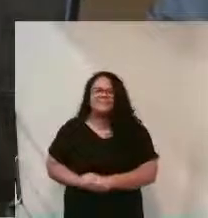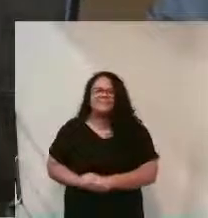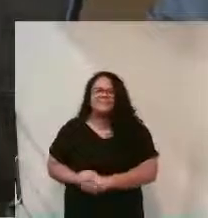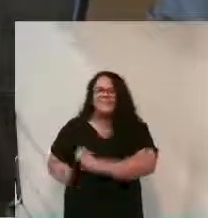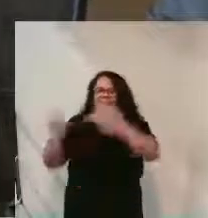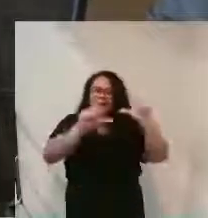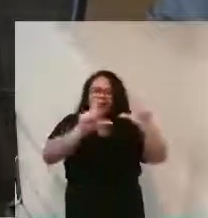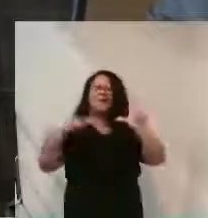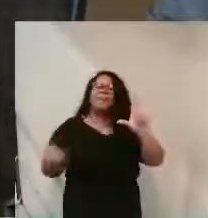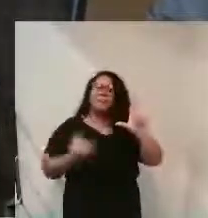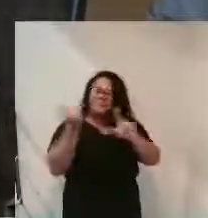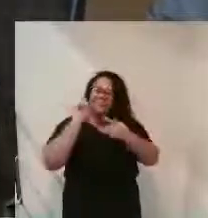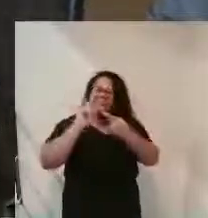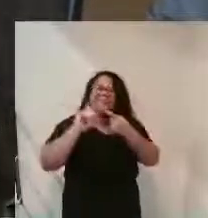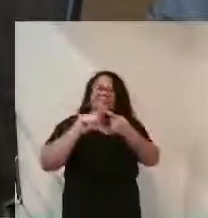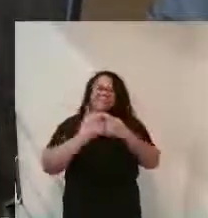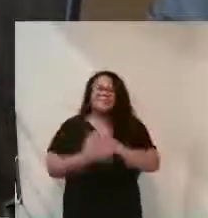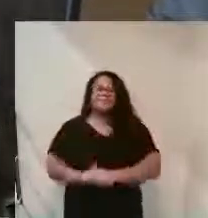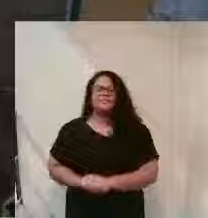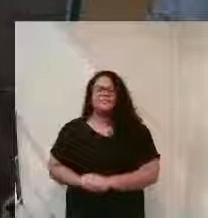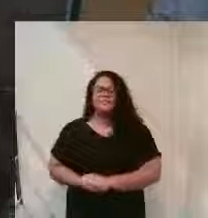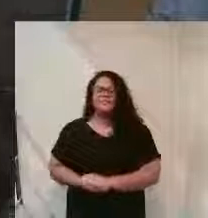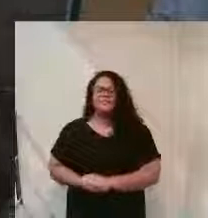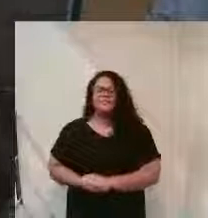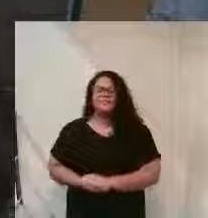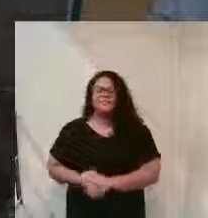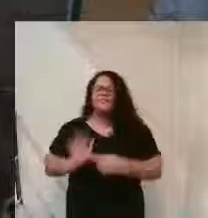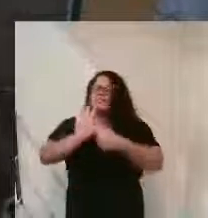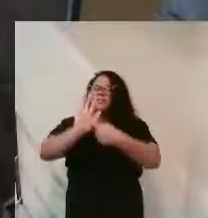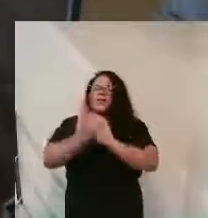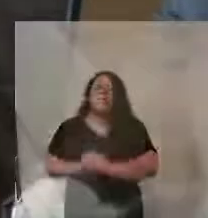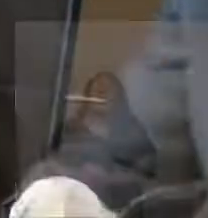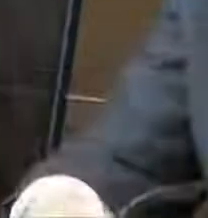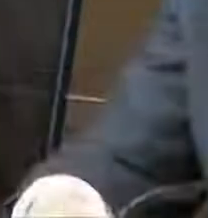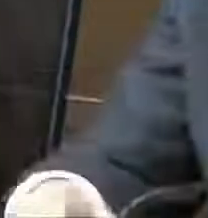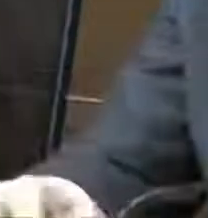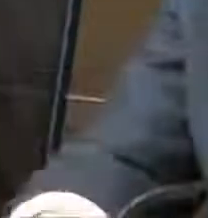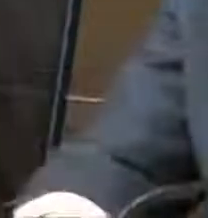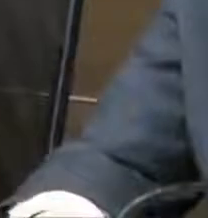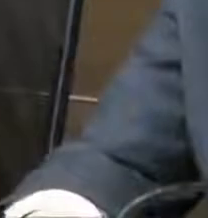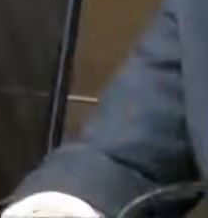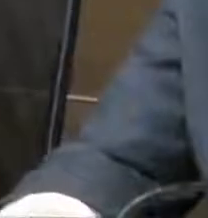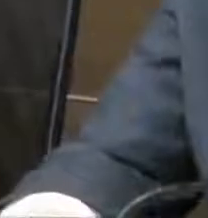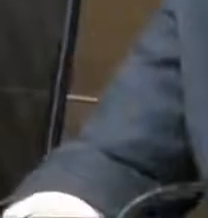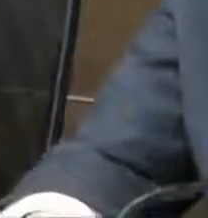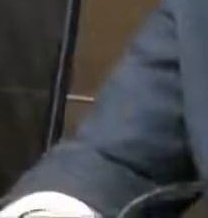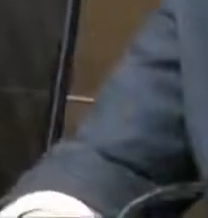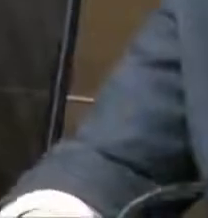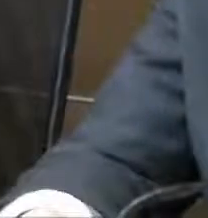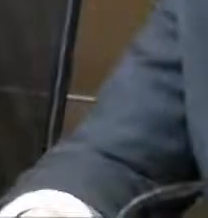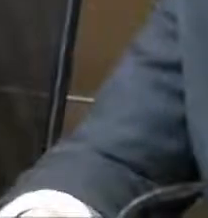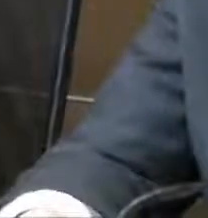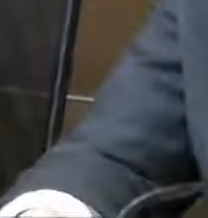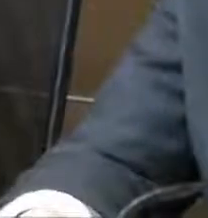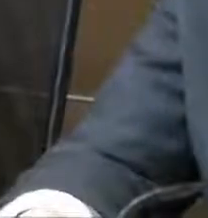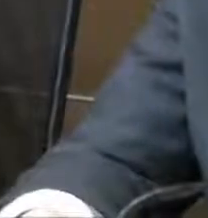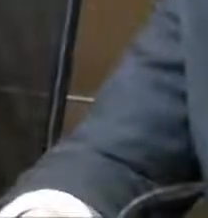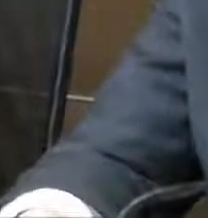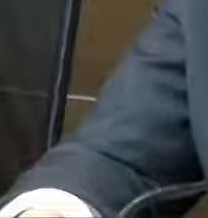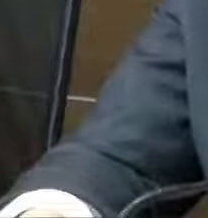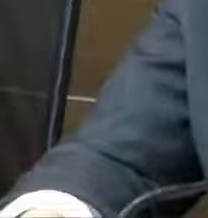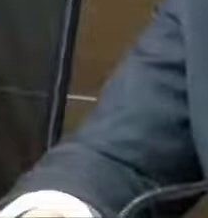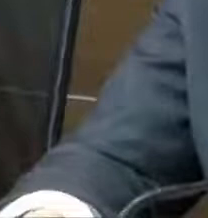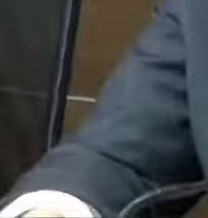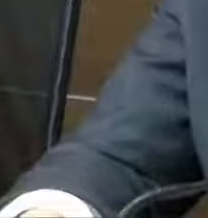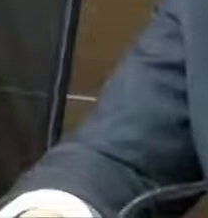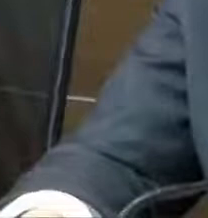da disposição final de resíduos sólidos, comparando Pernambuco com o Brasil. Vejo a